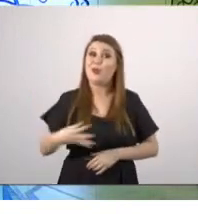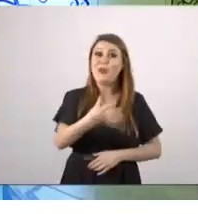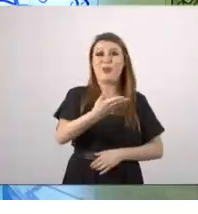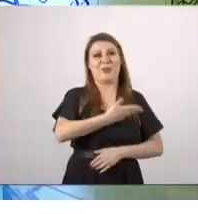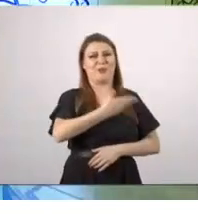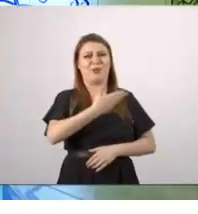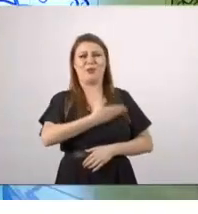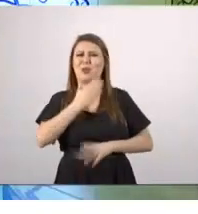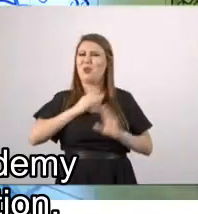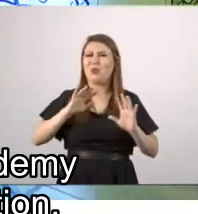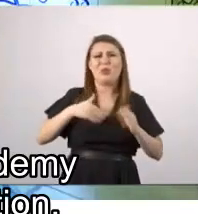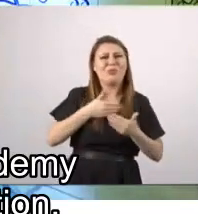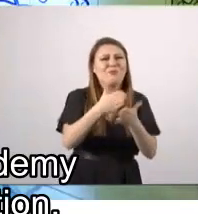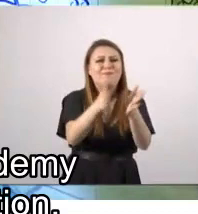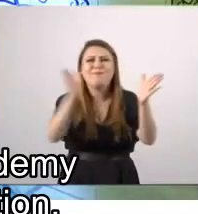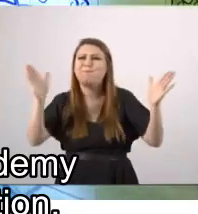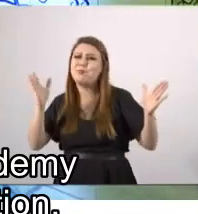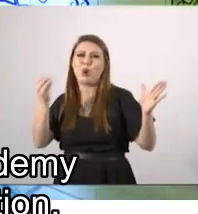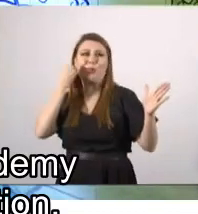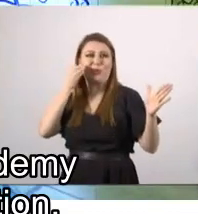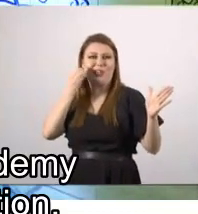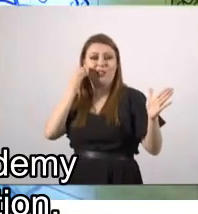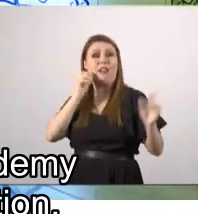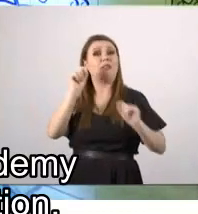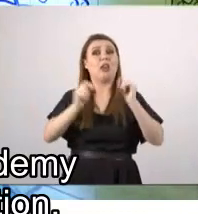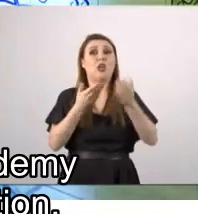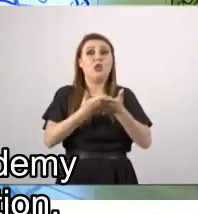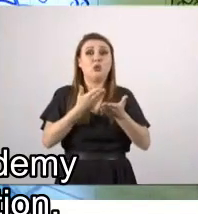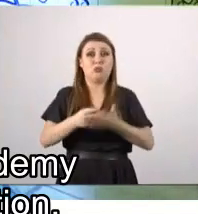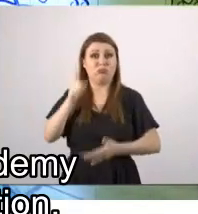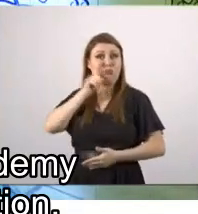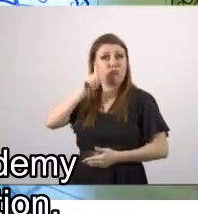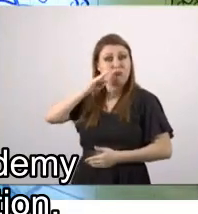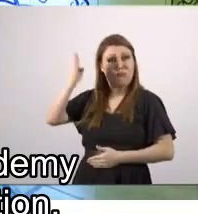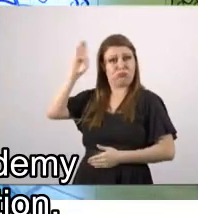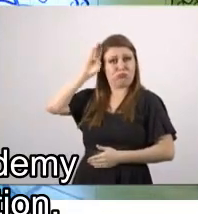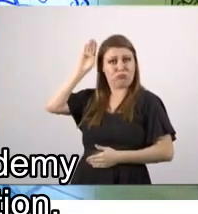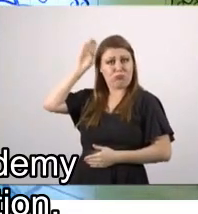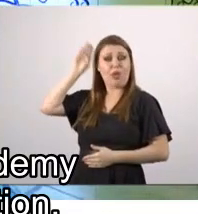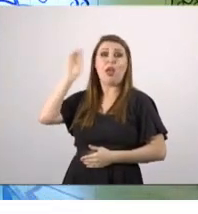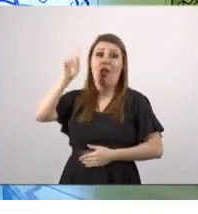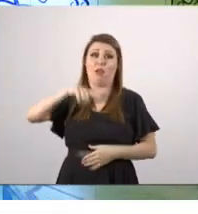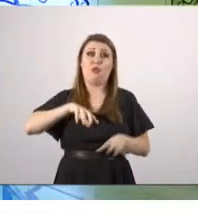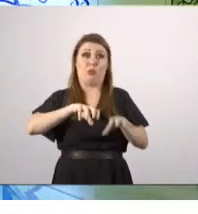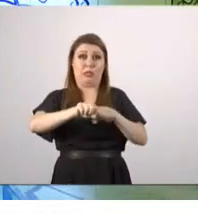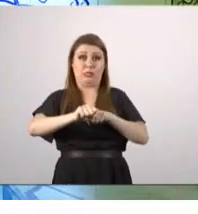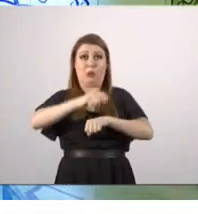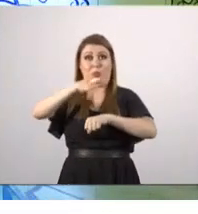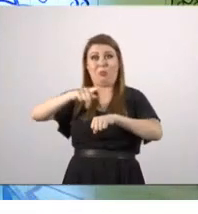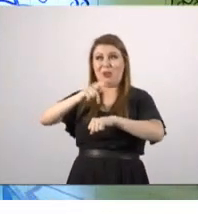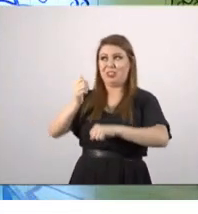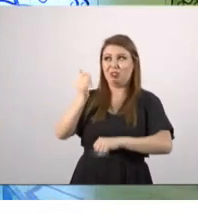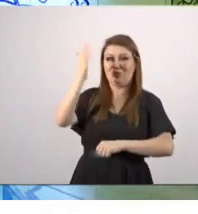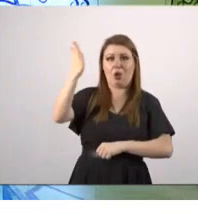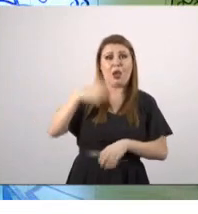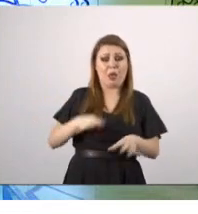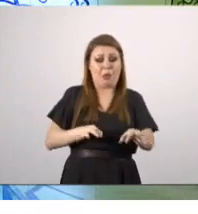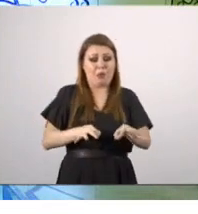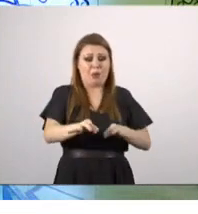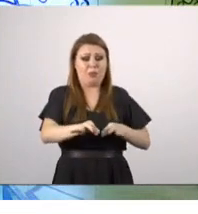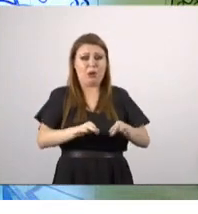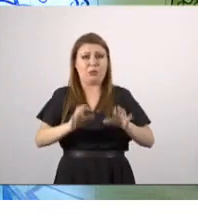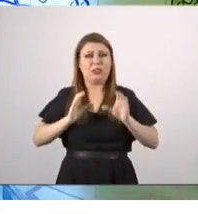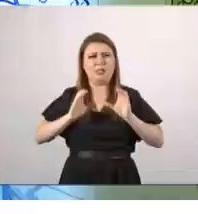de oportunidades. Quem faz American Academy busca uma formação internacional e se prepara para ser um